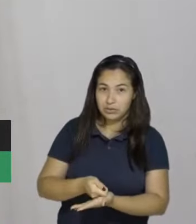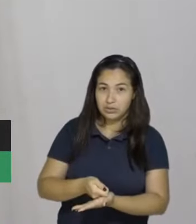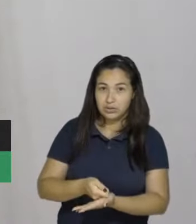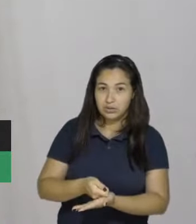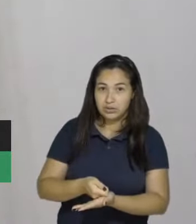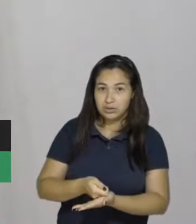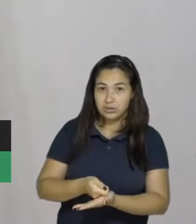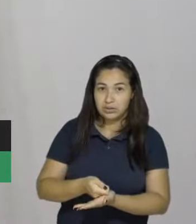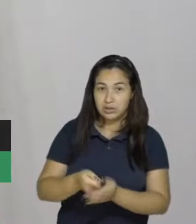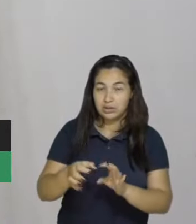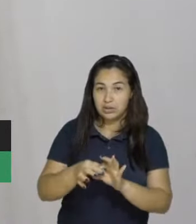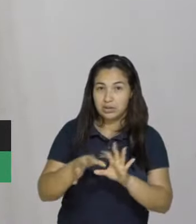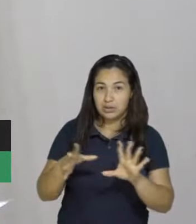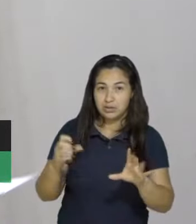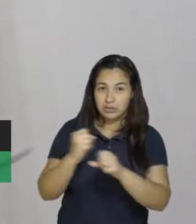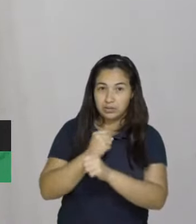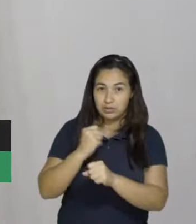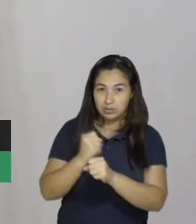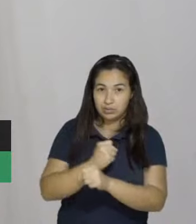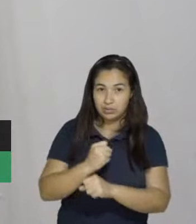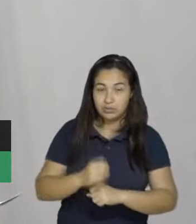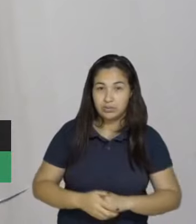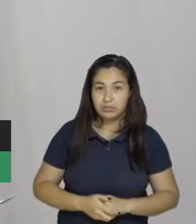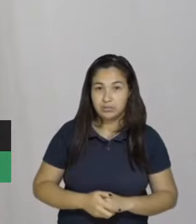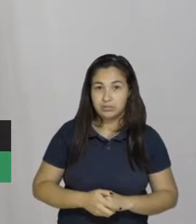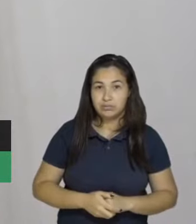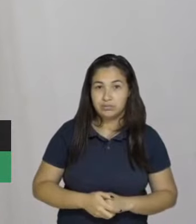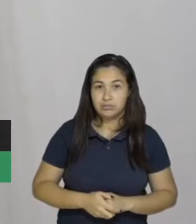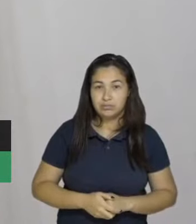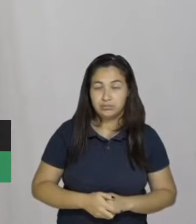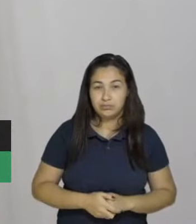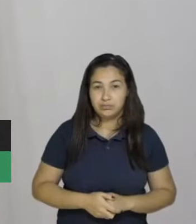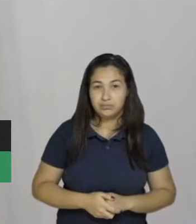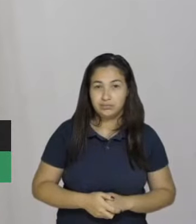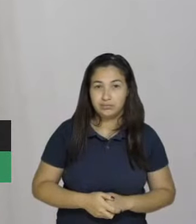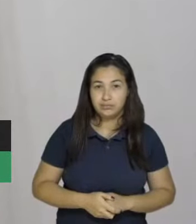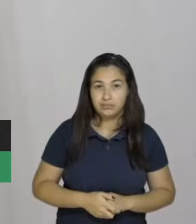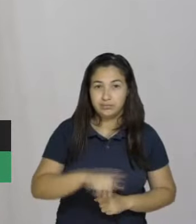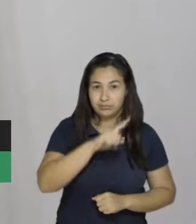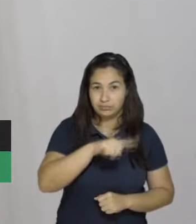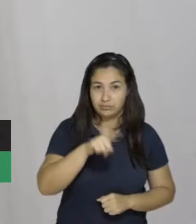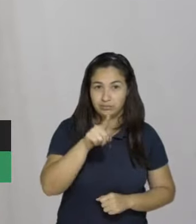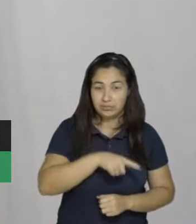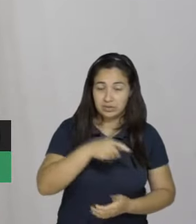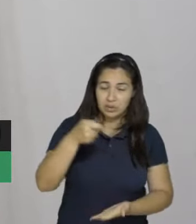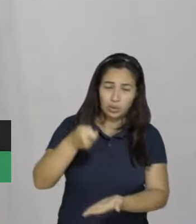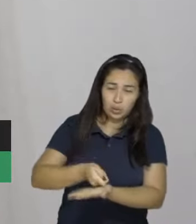construção. Supressão do quê? Supressão da obrigação